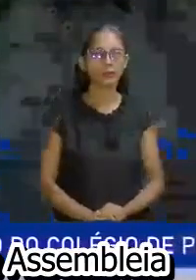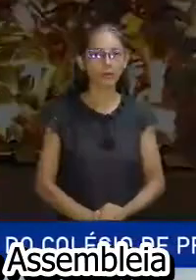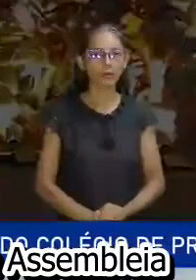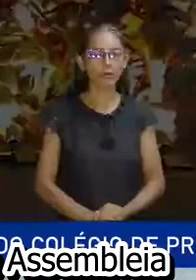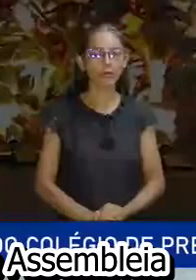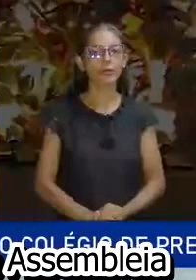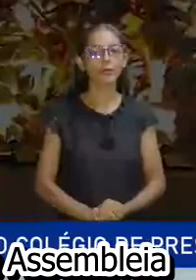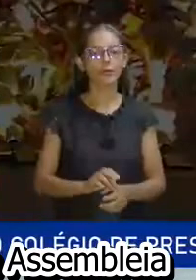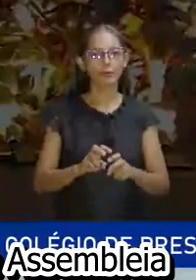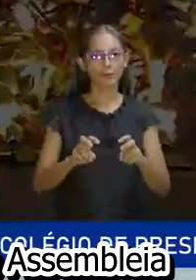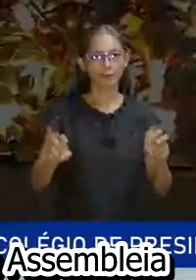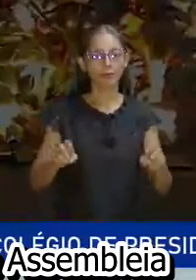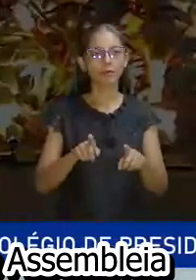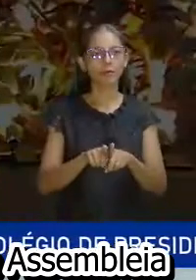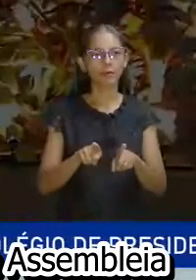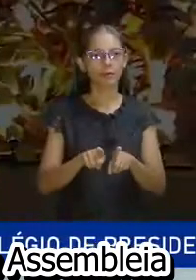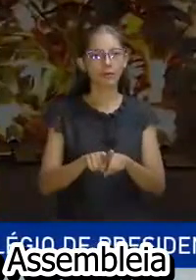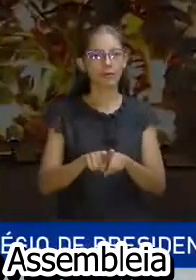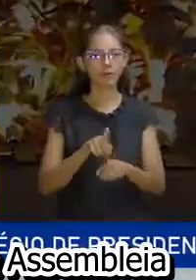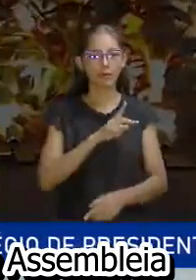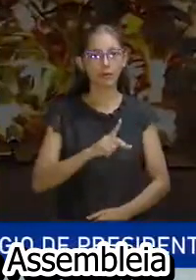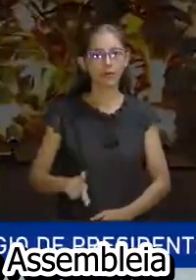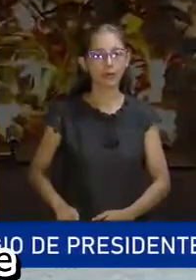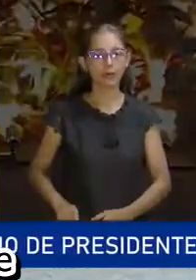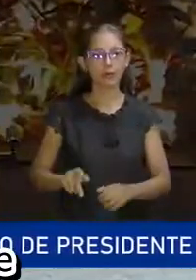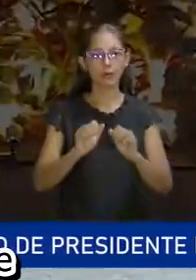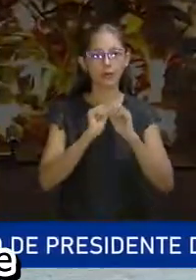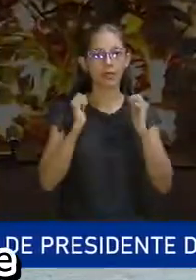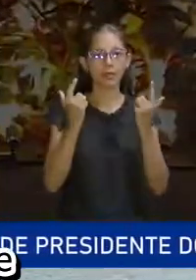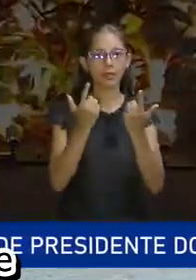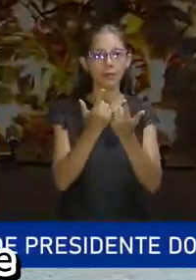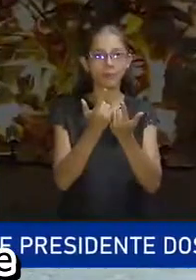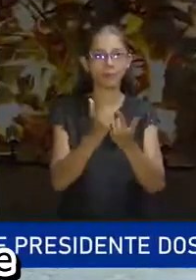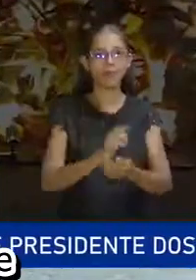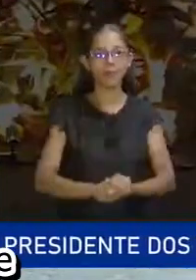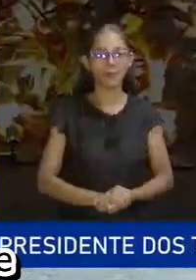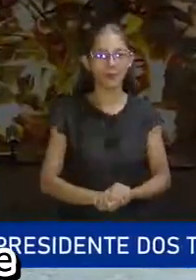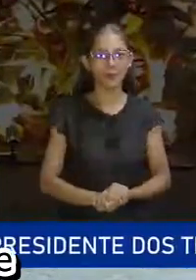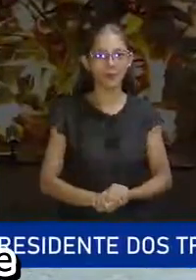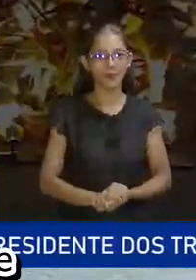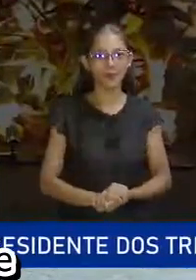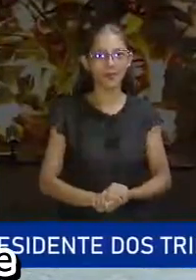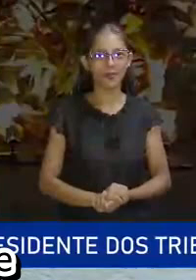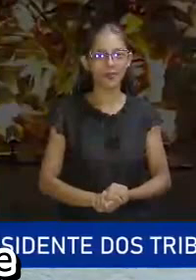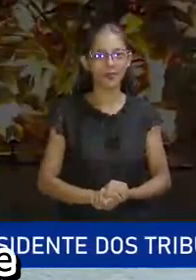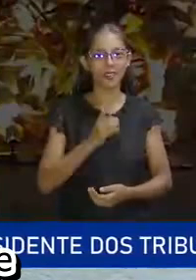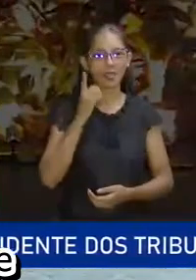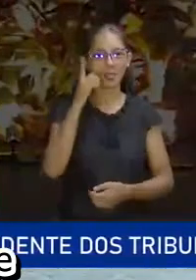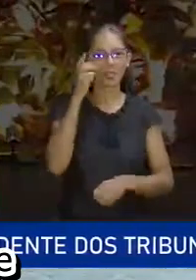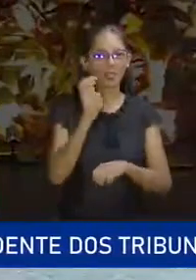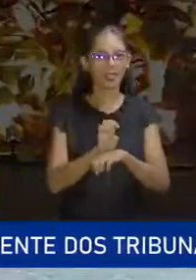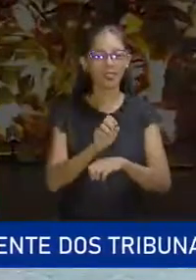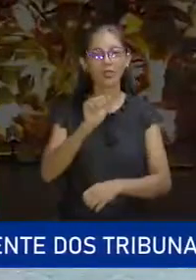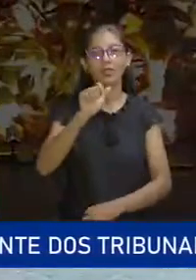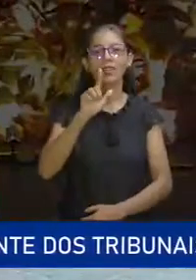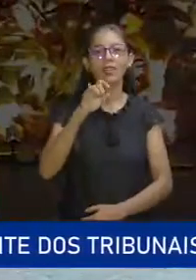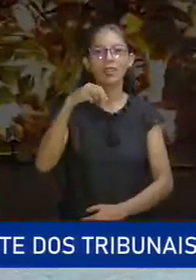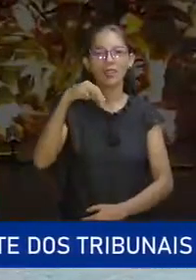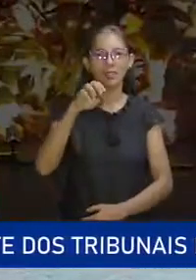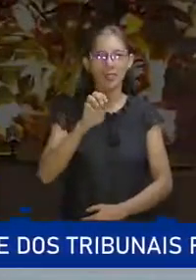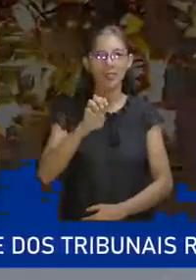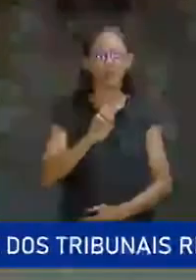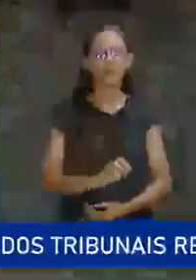Compondo a mesa de honra também está a presidente da Assembleia Legislativa do Amapá, a deputada estadual Aline